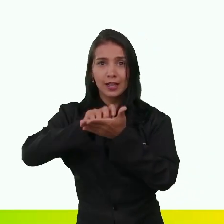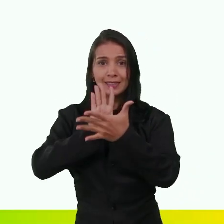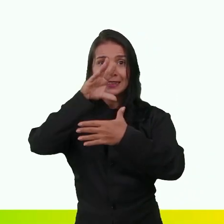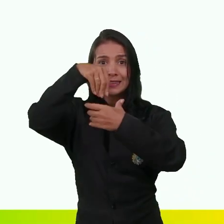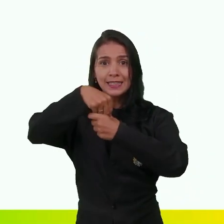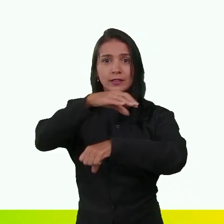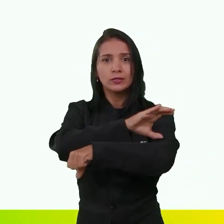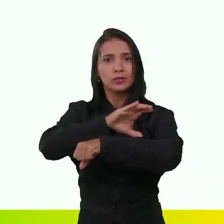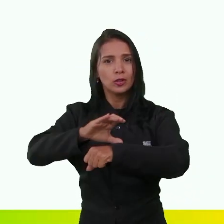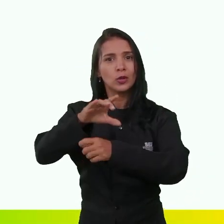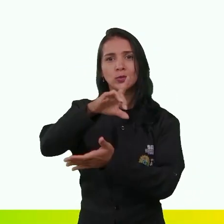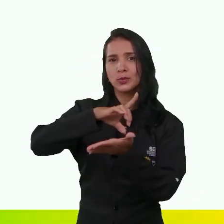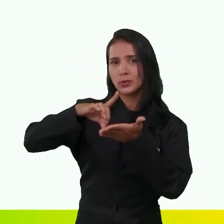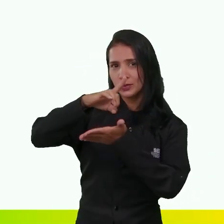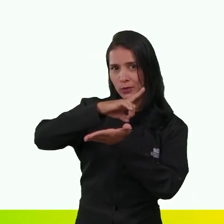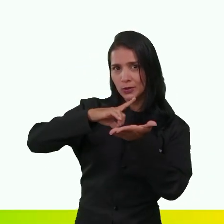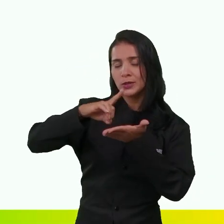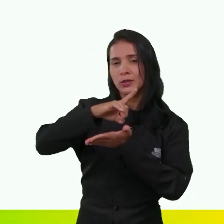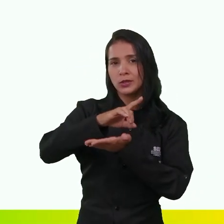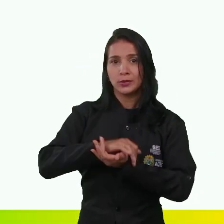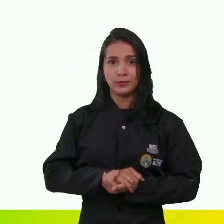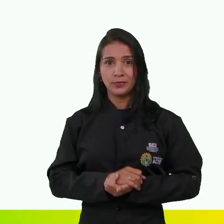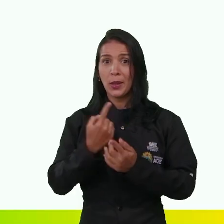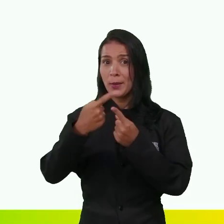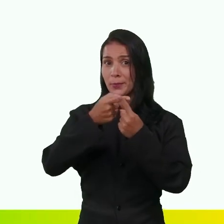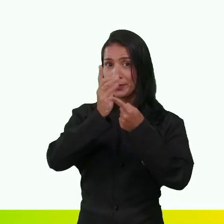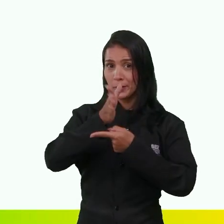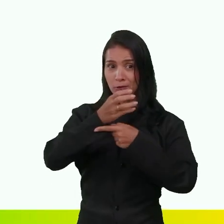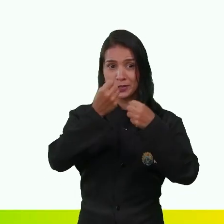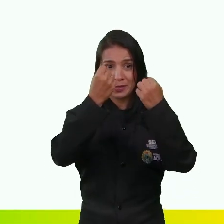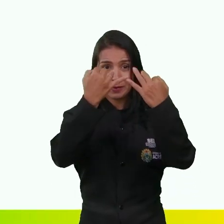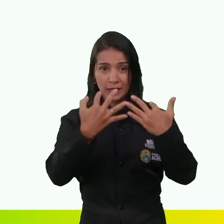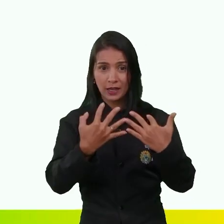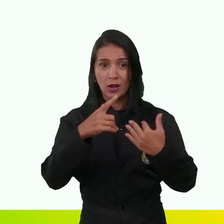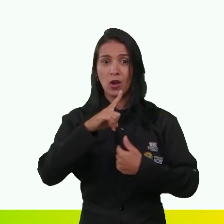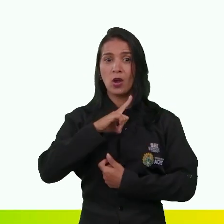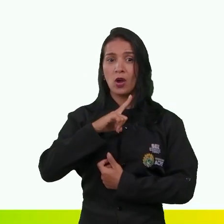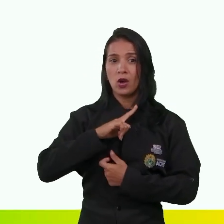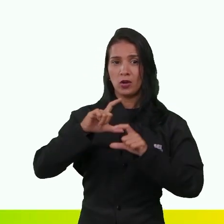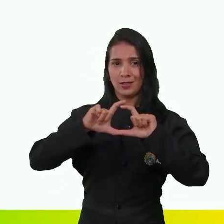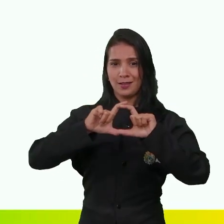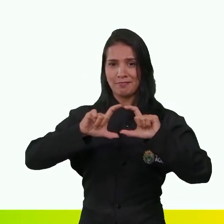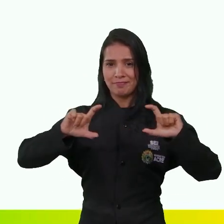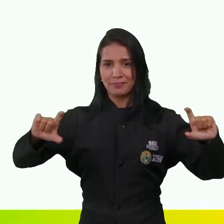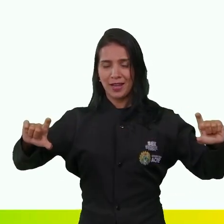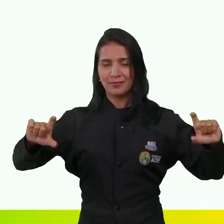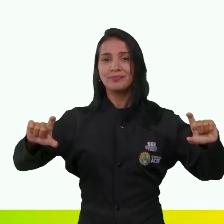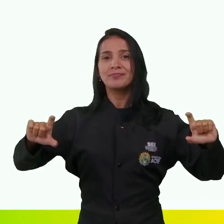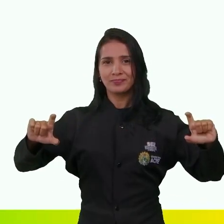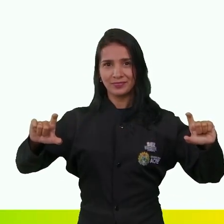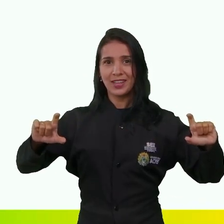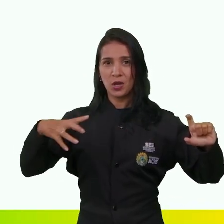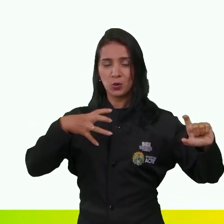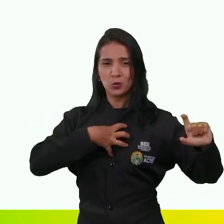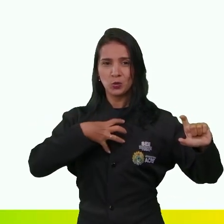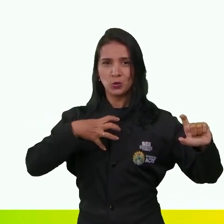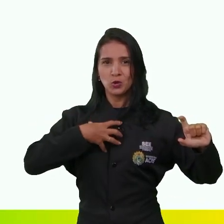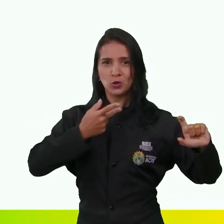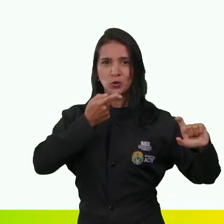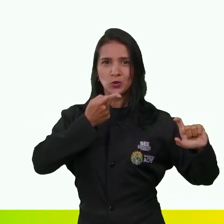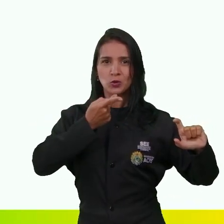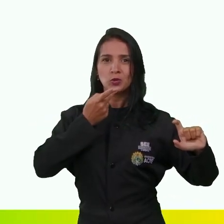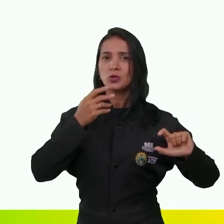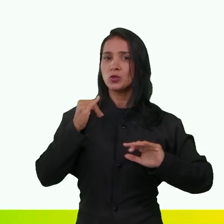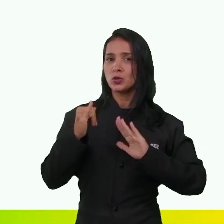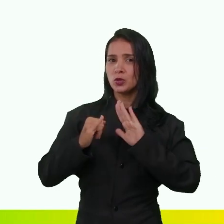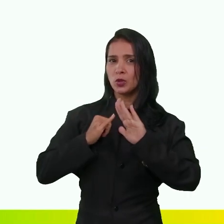cultura digital. Como eu falei para vocês, aqui nós tínhamos uma marcação de uma linguagem informal que